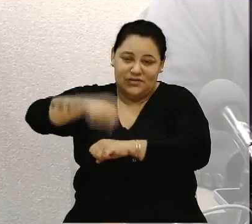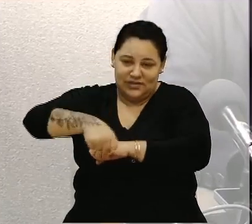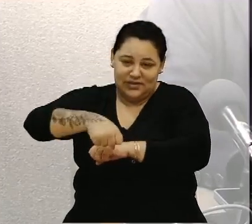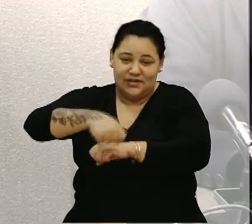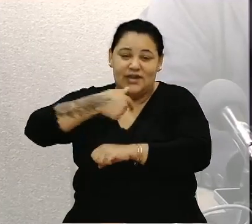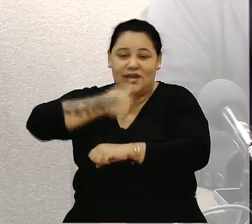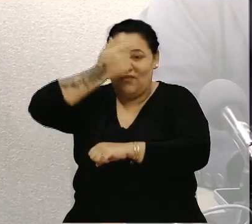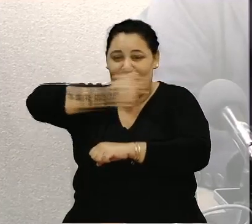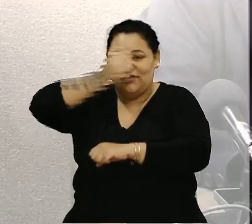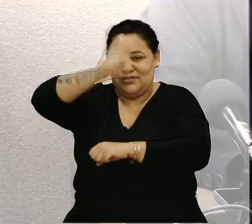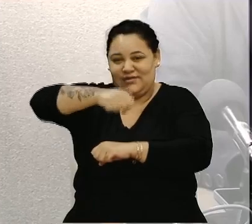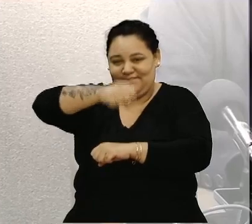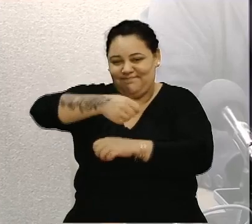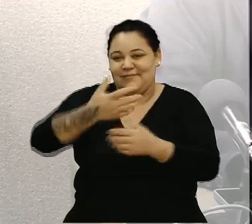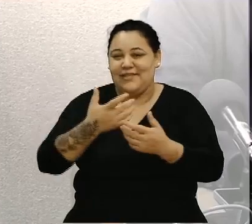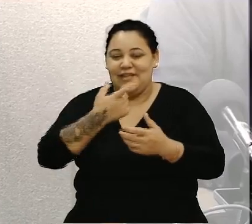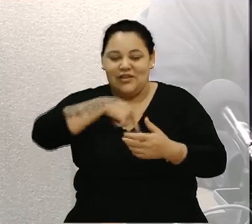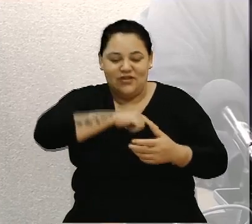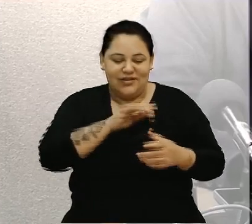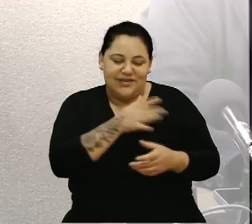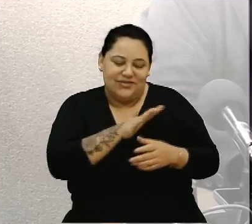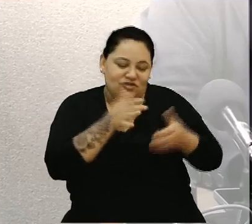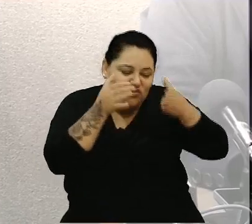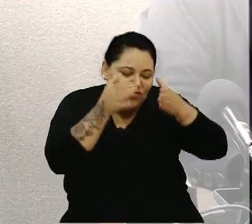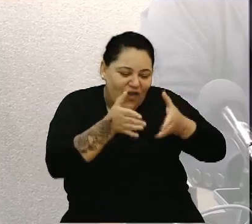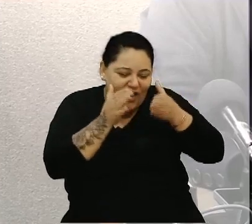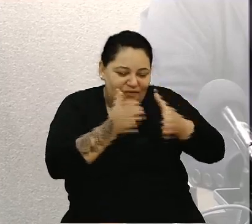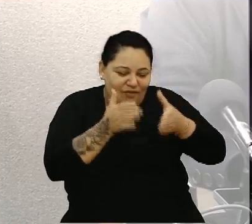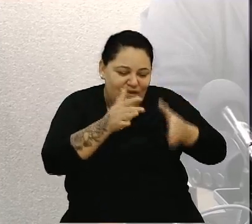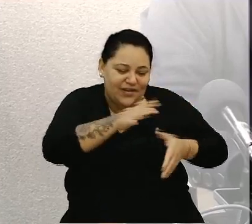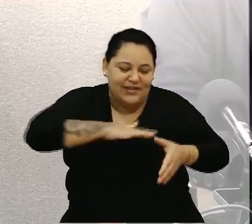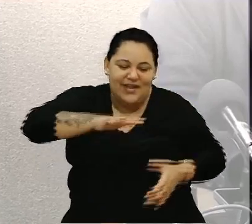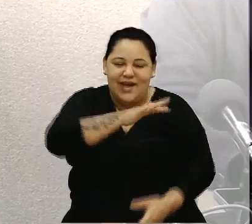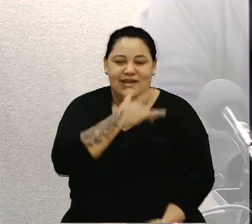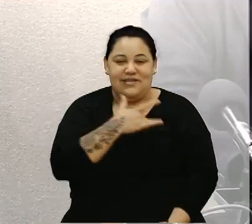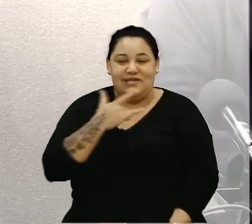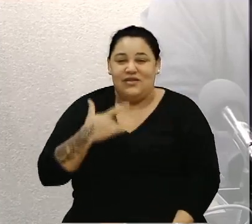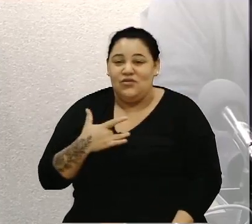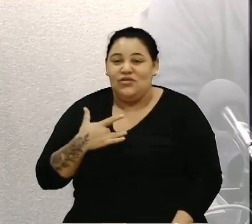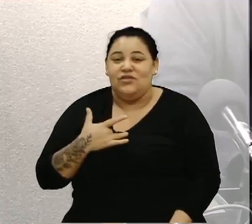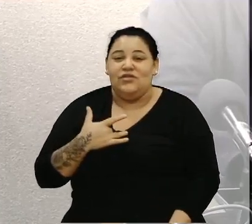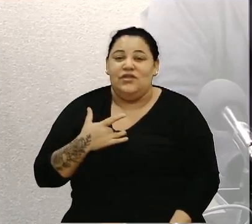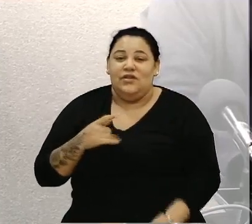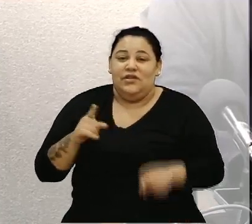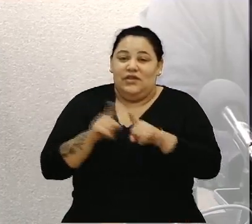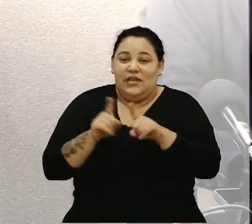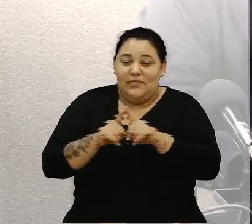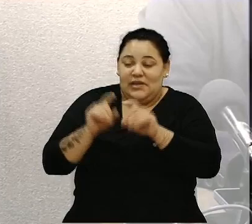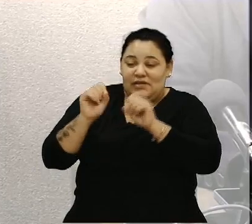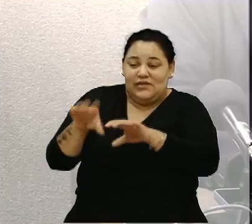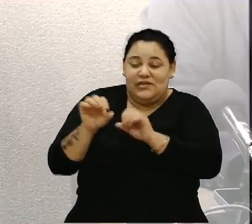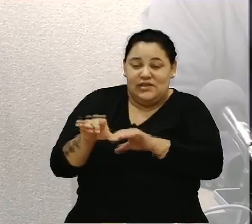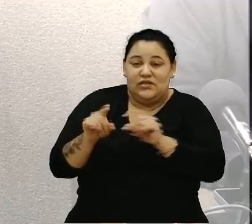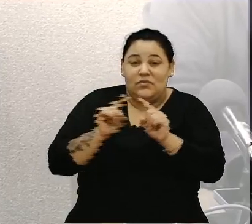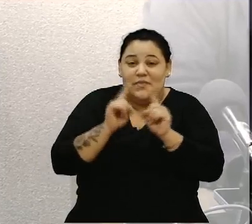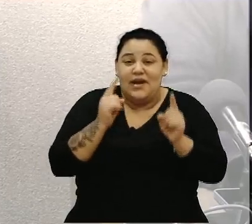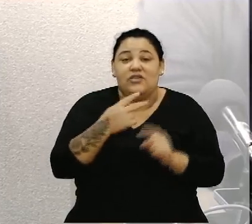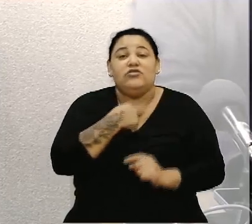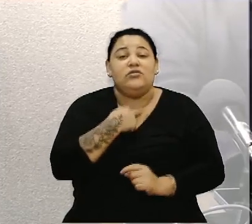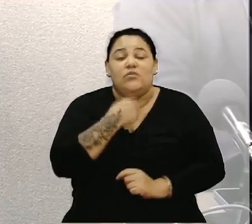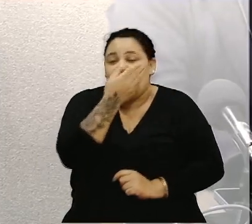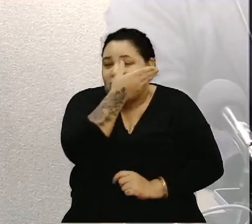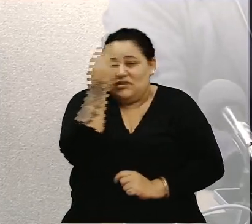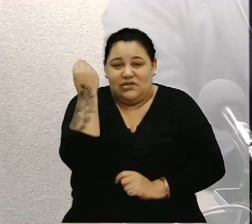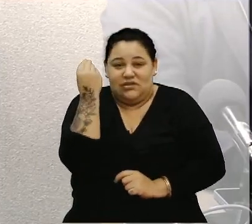acho que é isso, a gente às vezes foca tanto, né, na área da saúde, na questão da educação, mas a gente não pode esquecer